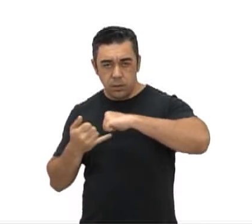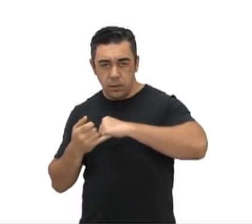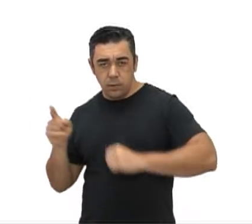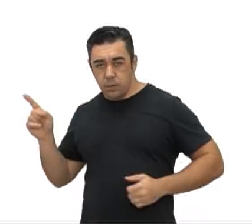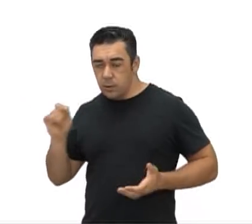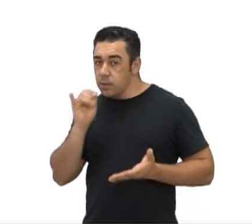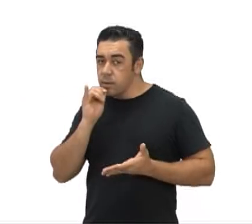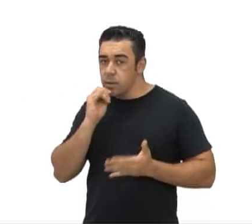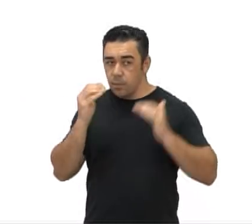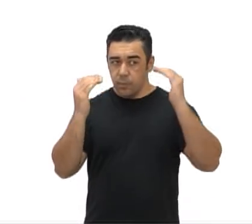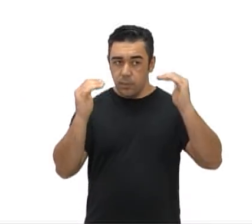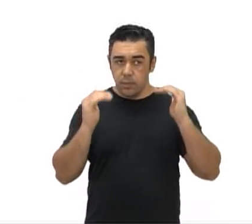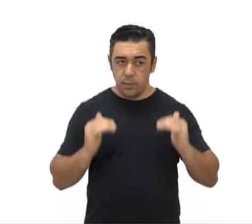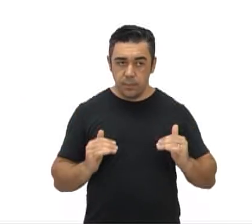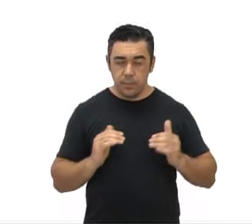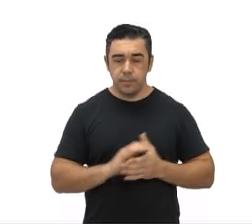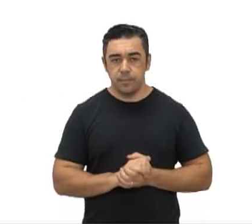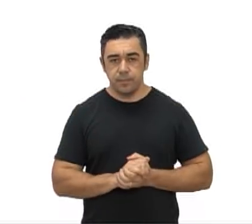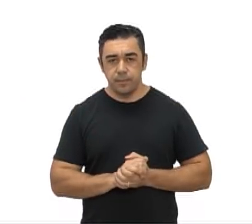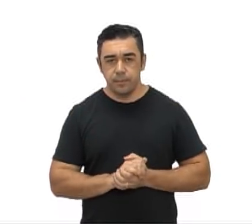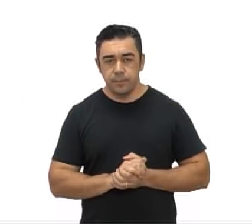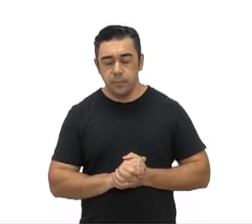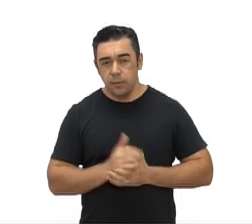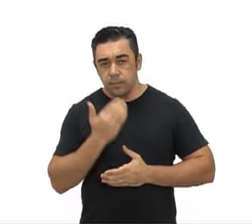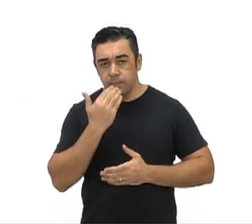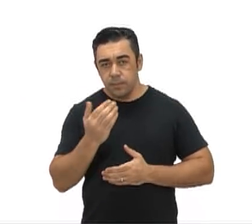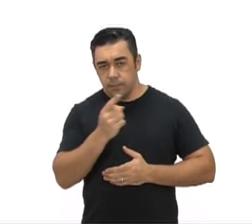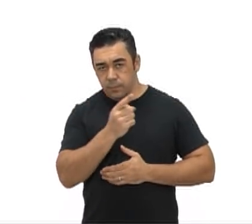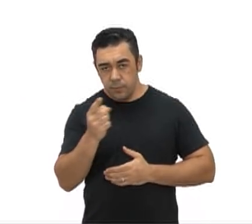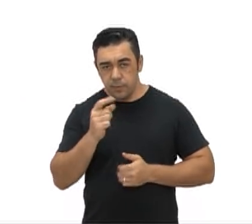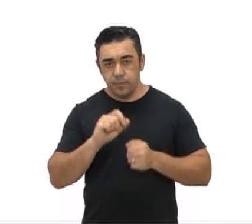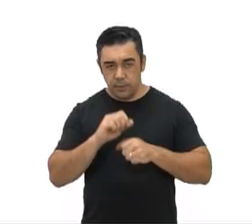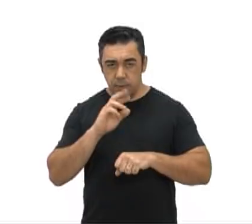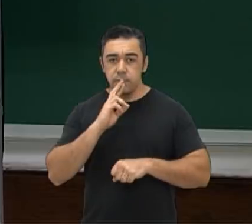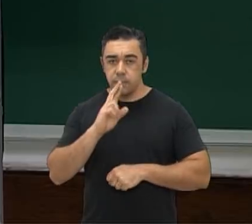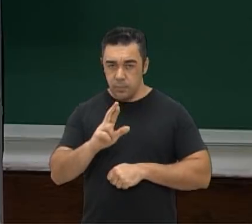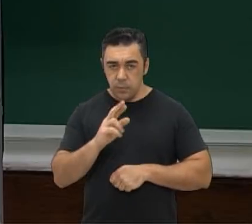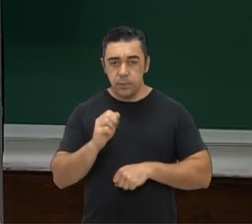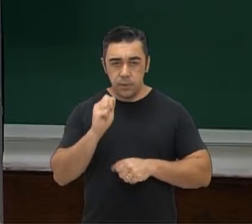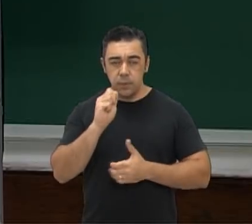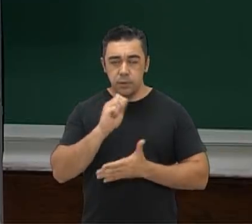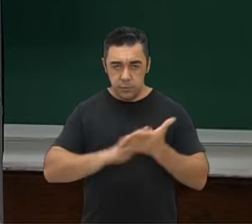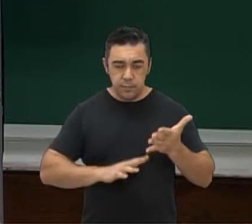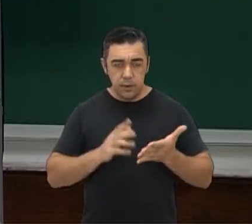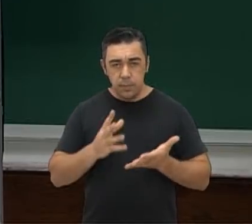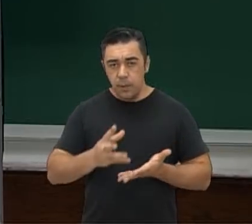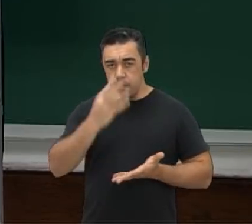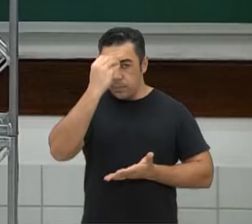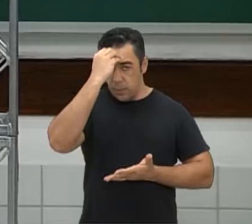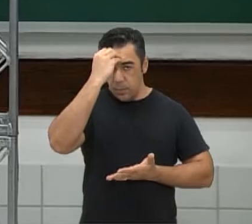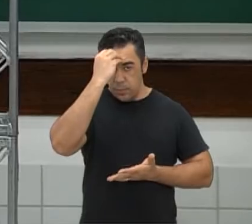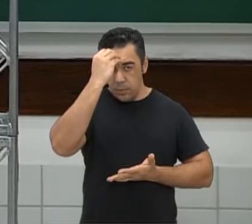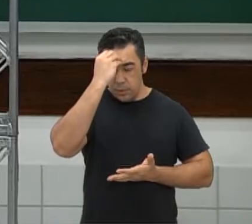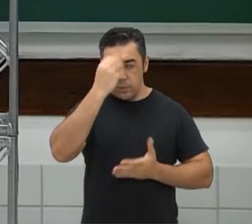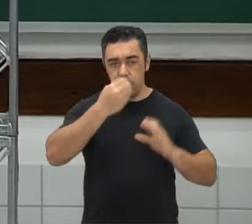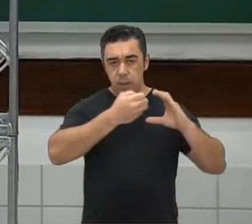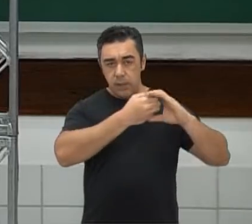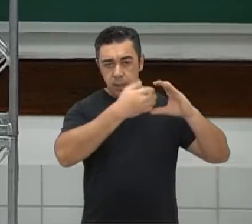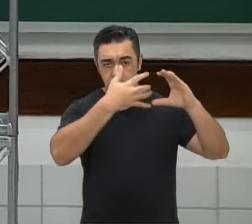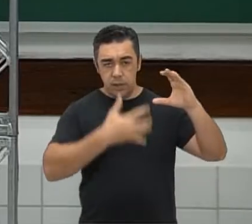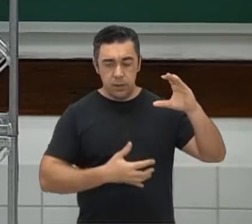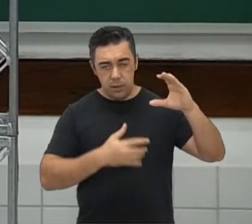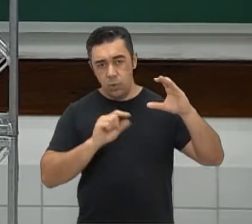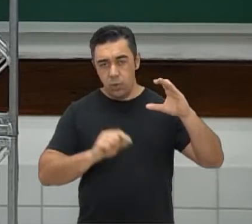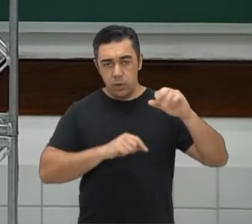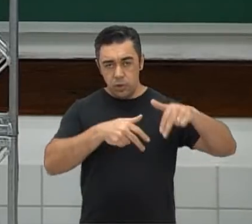nos exemplos abaixo. Então, eu vou pedir para vocês agora fazer esse exercício para poder memorizar essa questão da caracterização dos